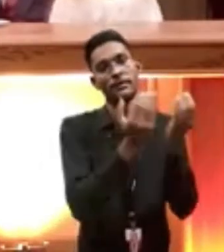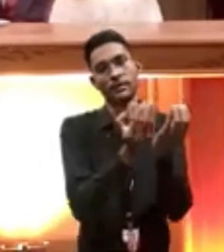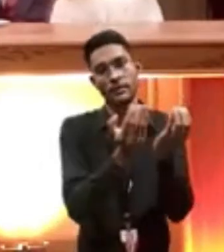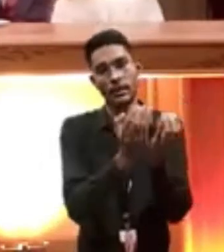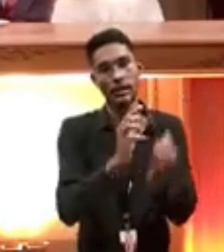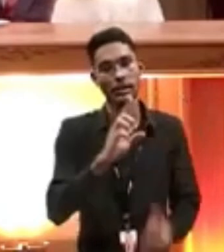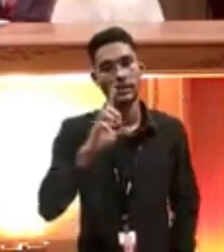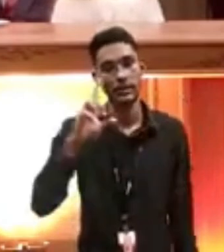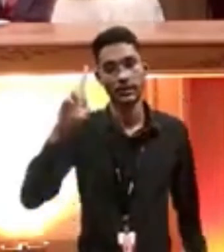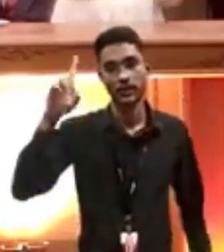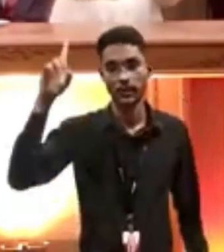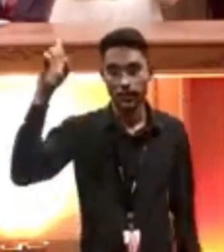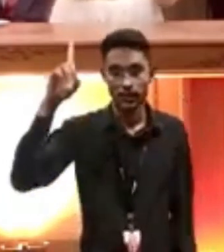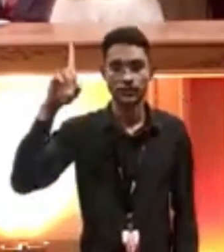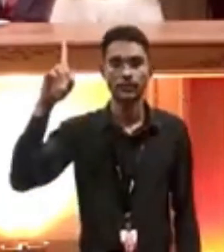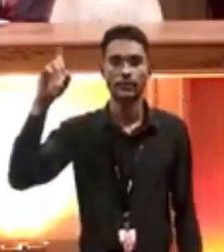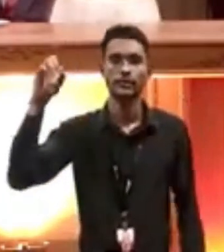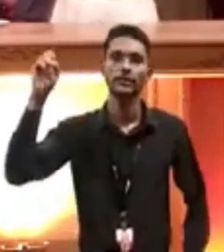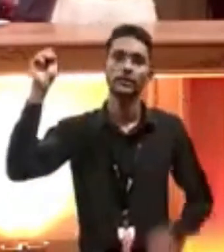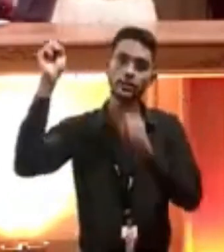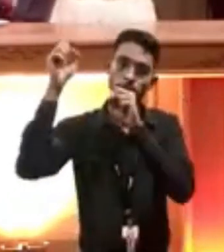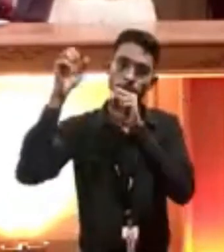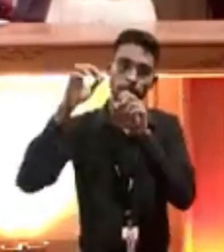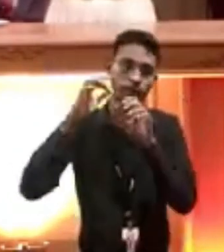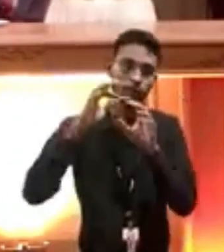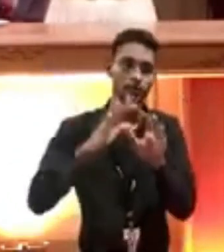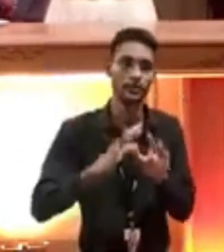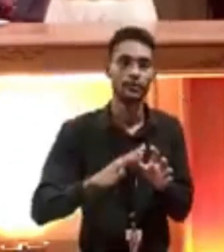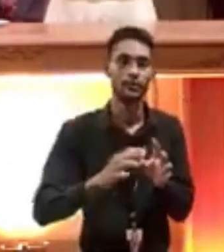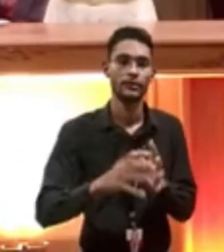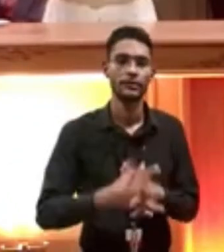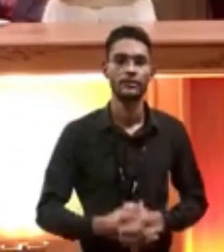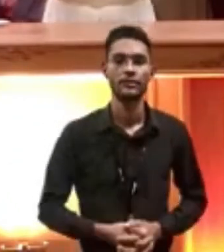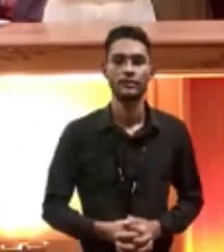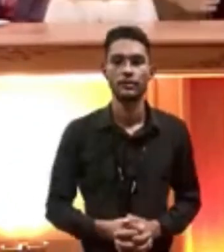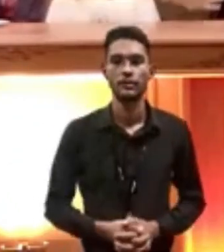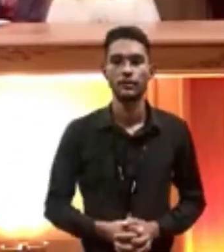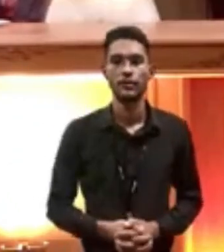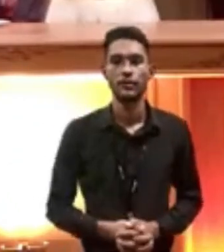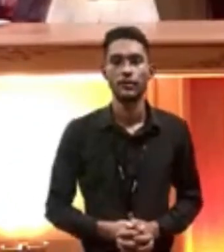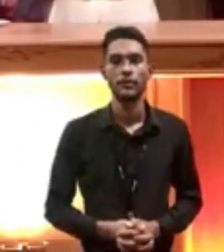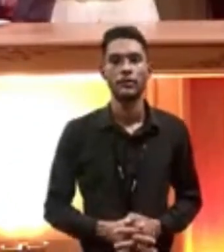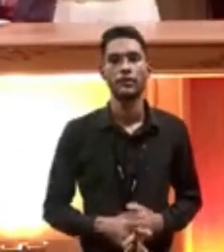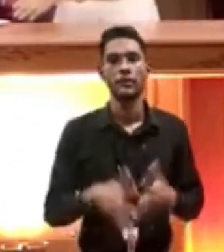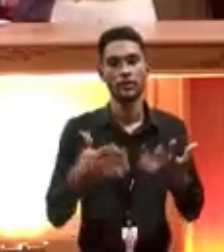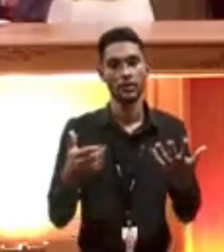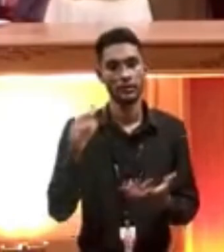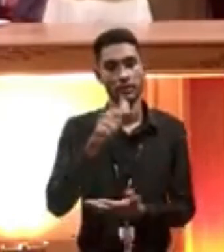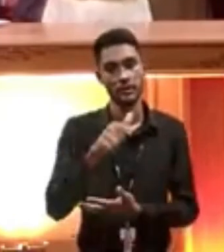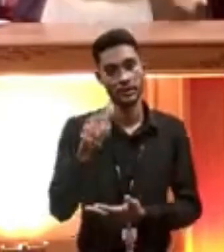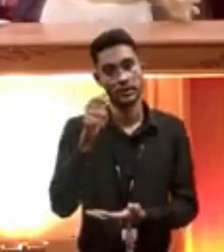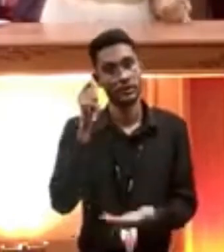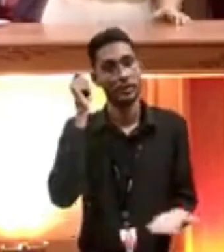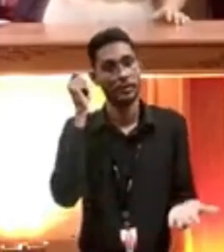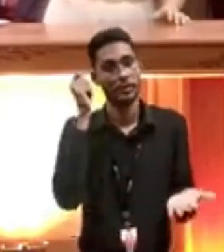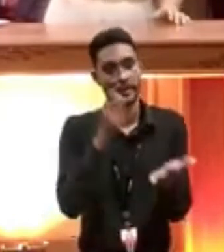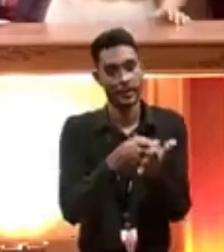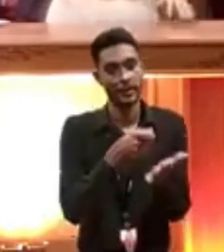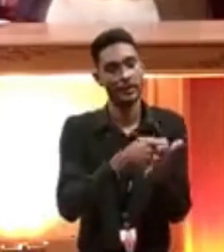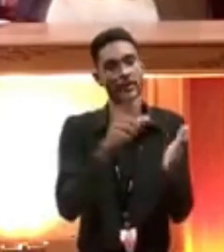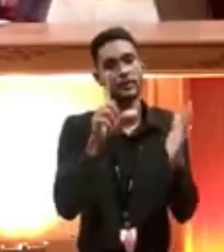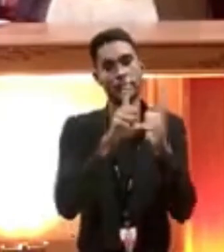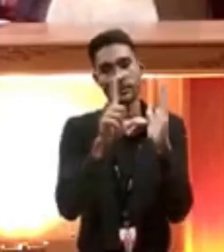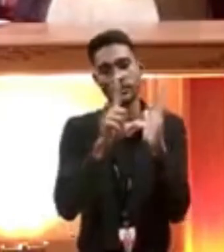deve nada para ninguém. E quando vocês estão comprando lá na nossa loja, através de mim, através das nossas